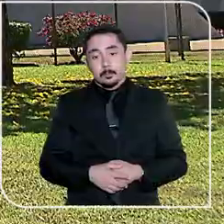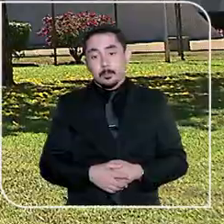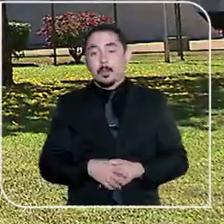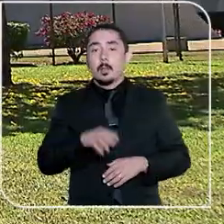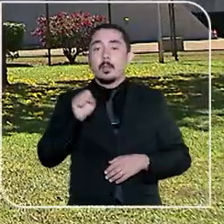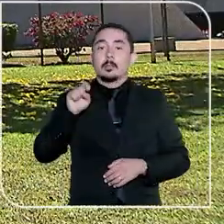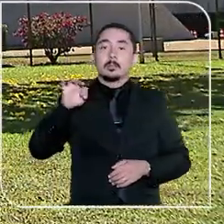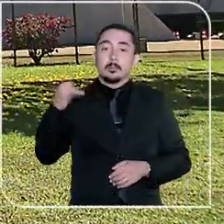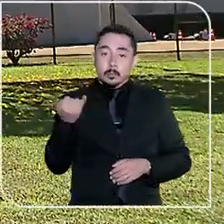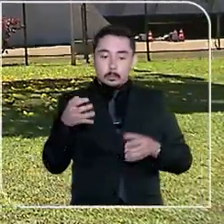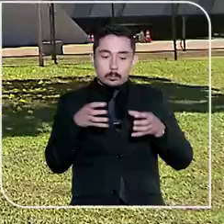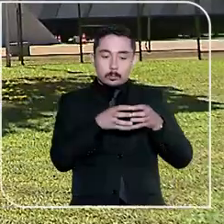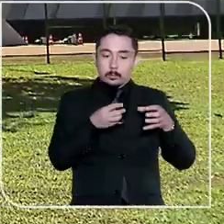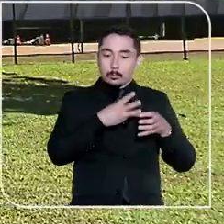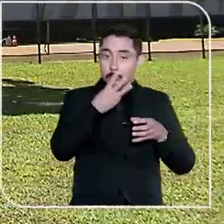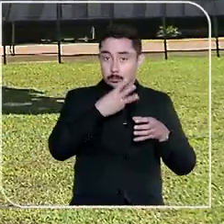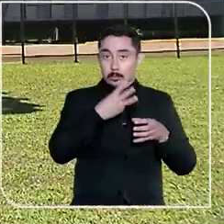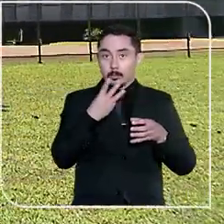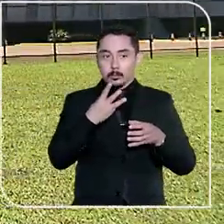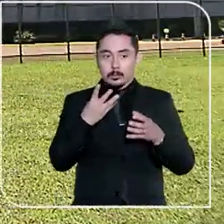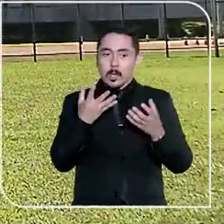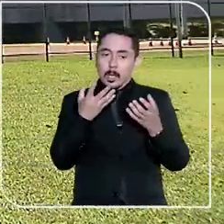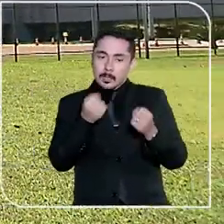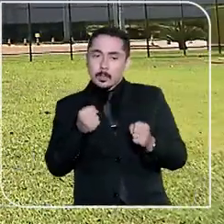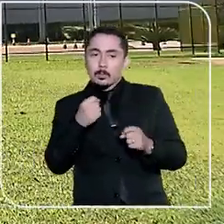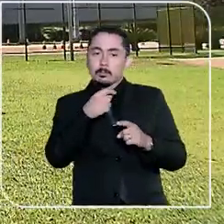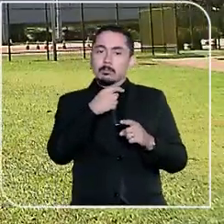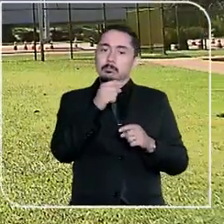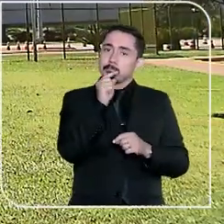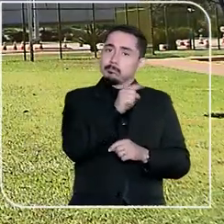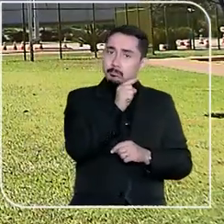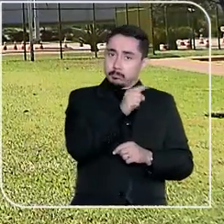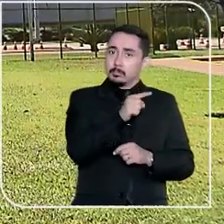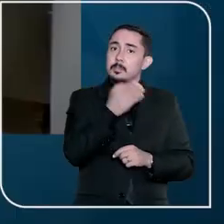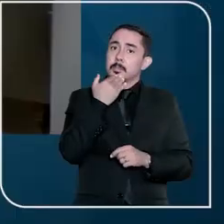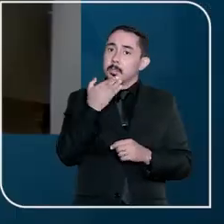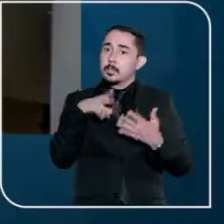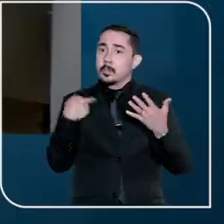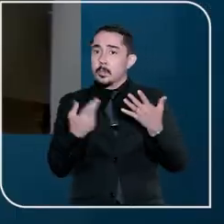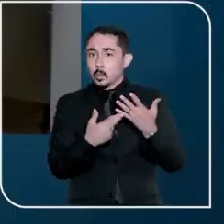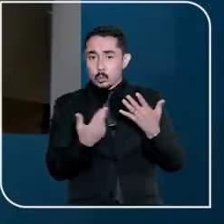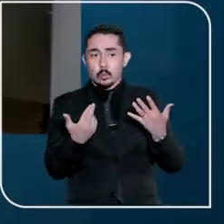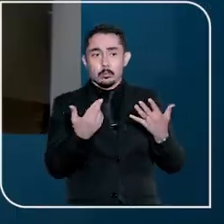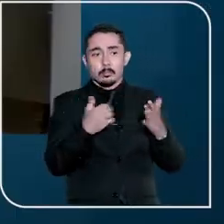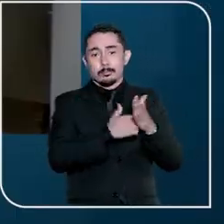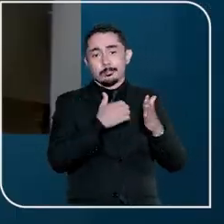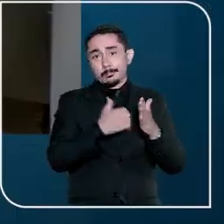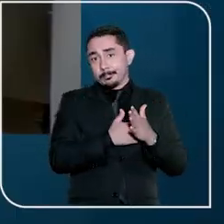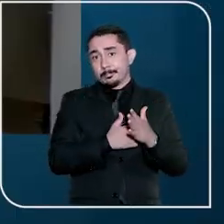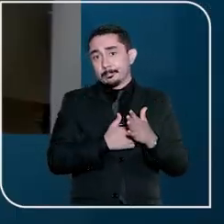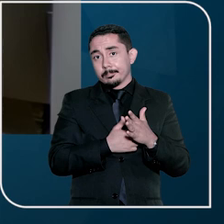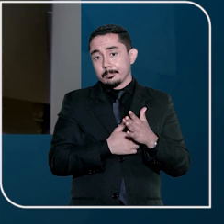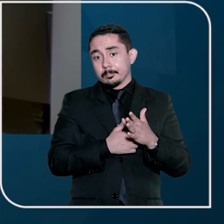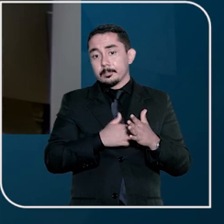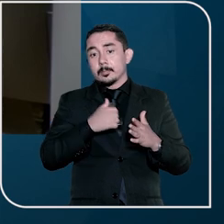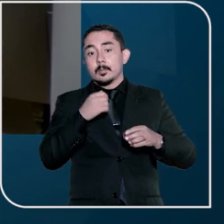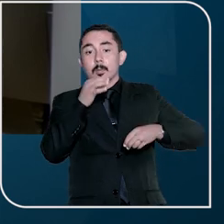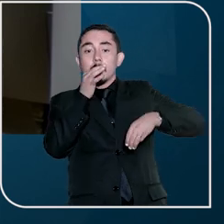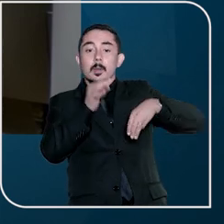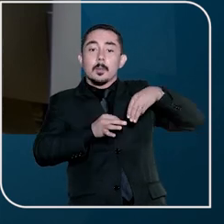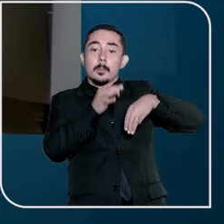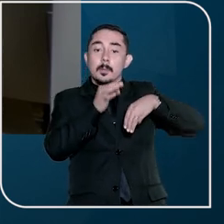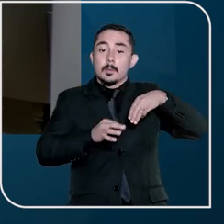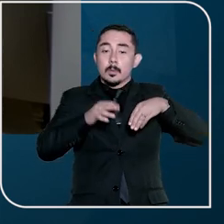no STJ o colegiado da terceira deu provimento ao recurso da Companhia Aérea o relator ministro marco Aurélio Belize